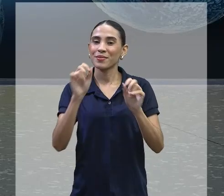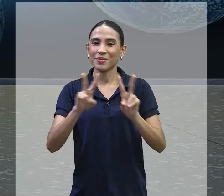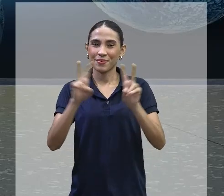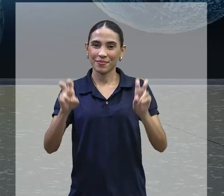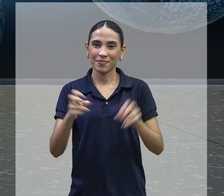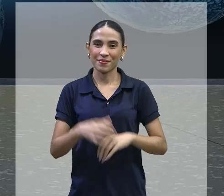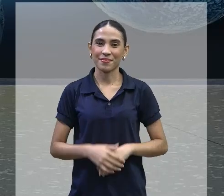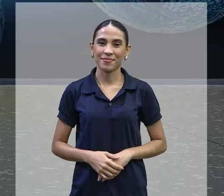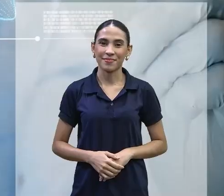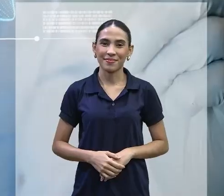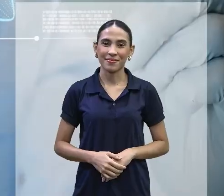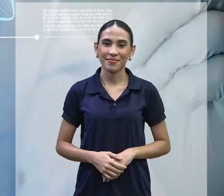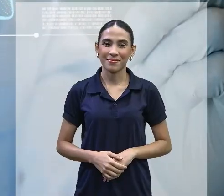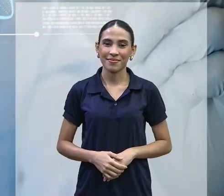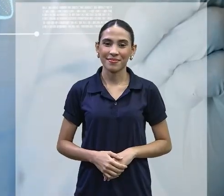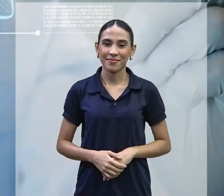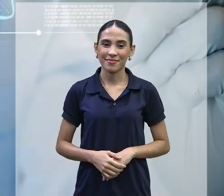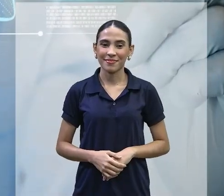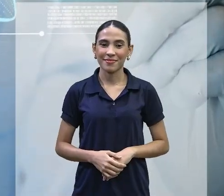assunto, veja.